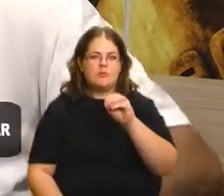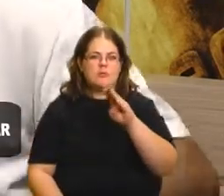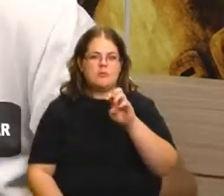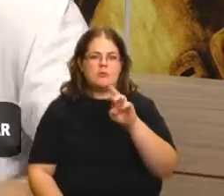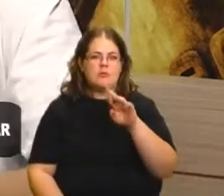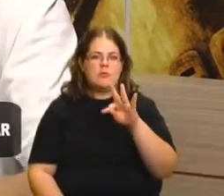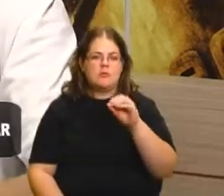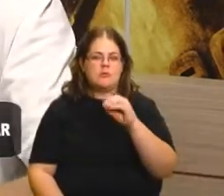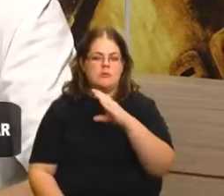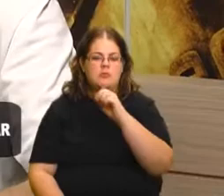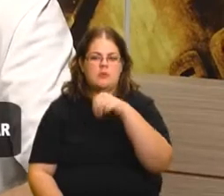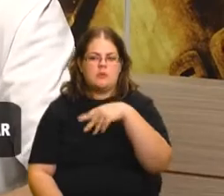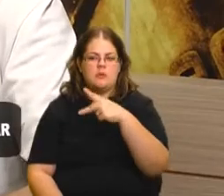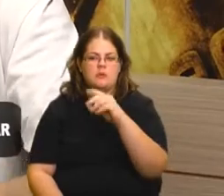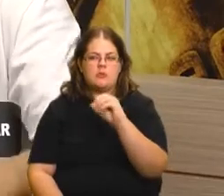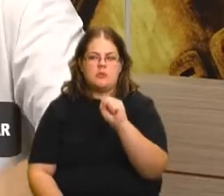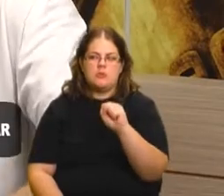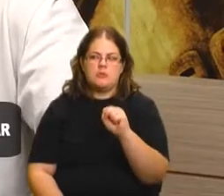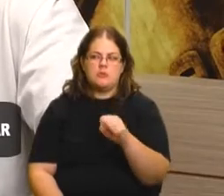essa articulação.